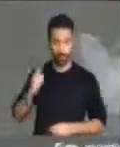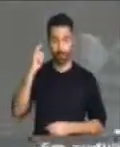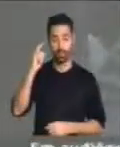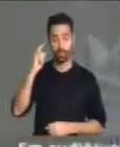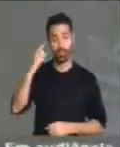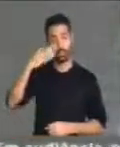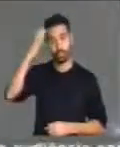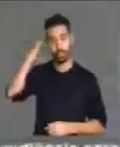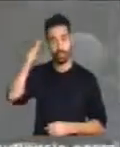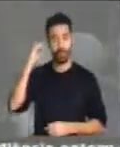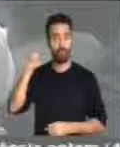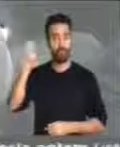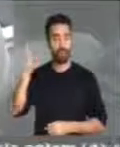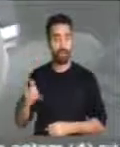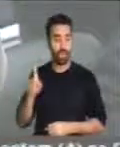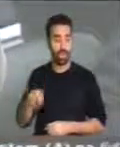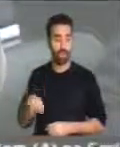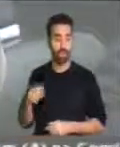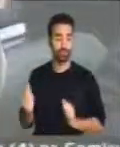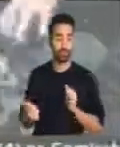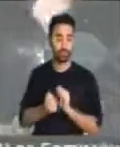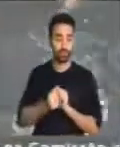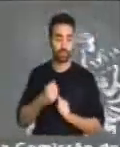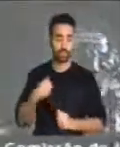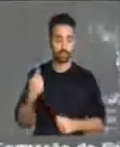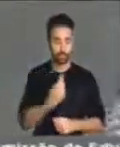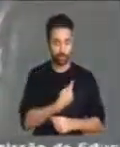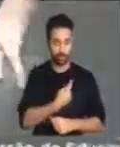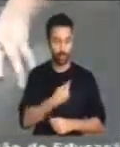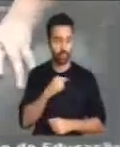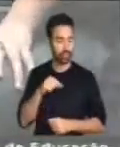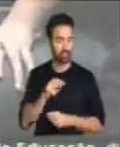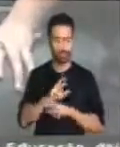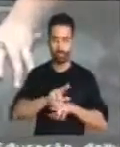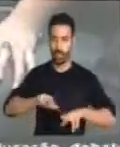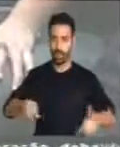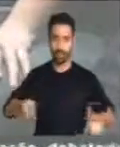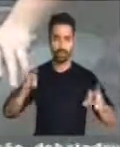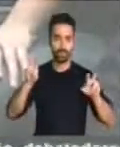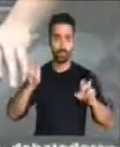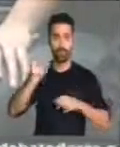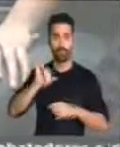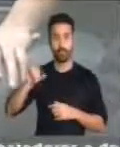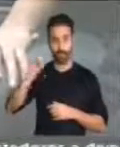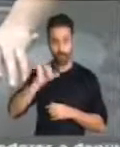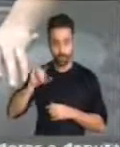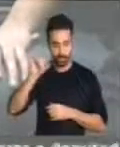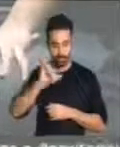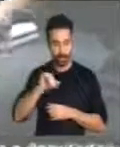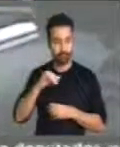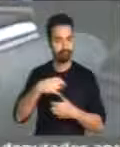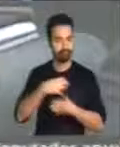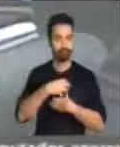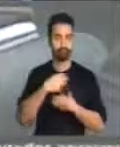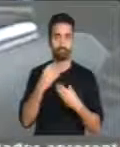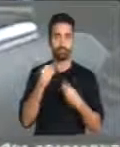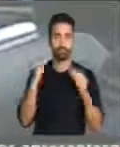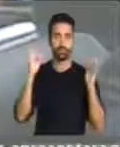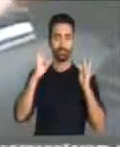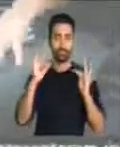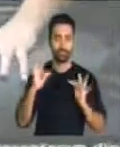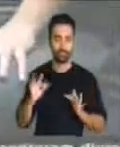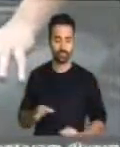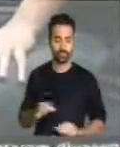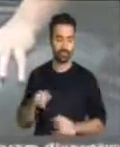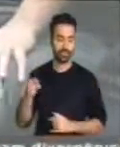alinha conosco vários temas importantes para a bancada feminina. Muito feliz em tê-la